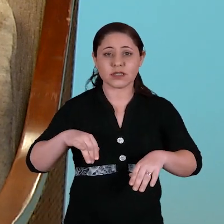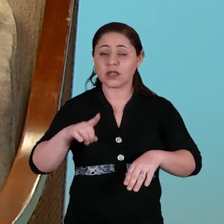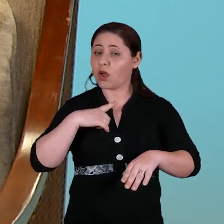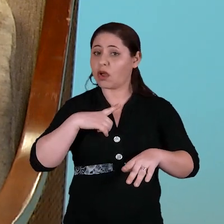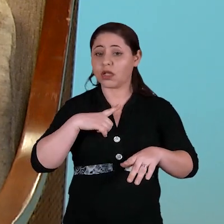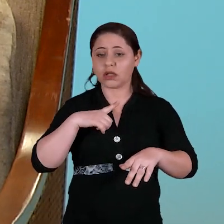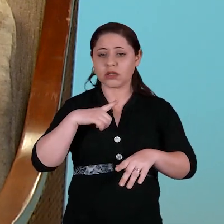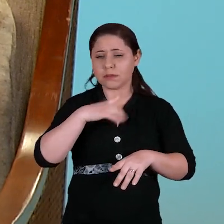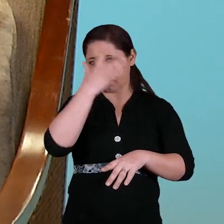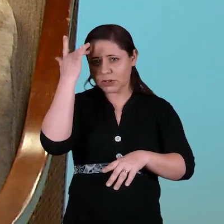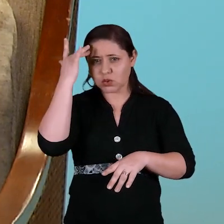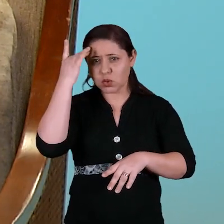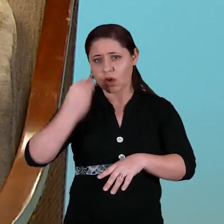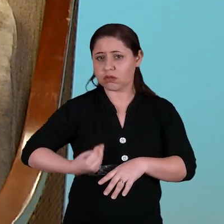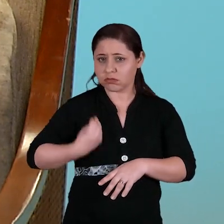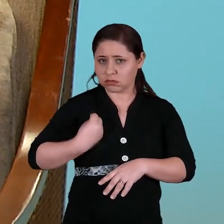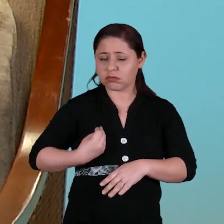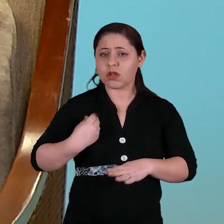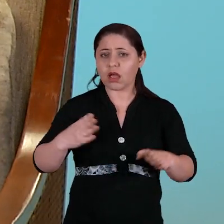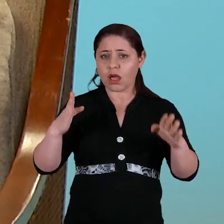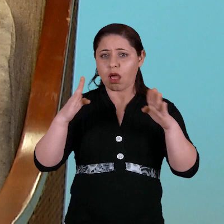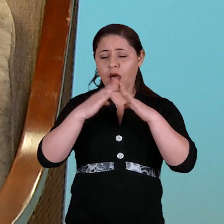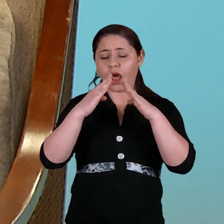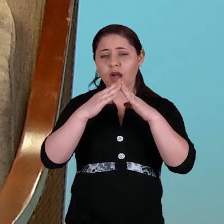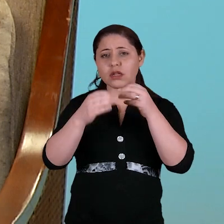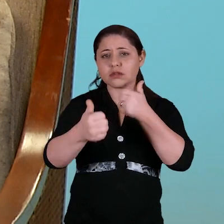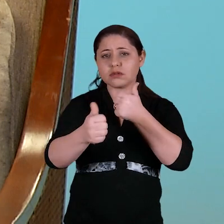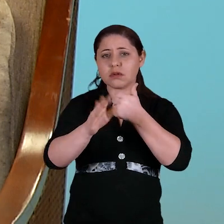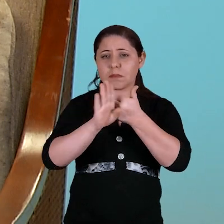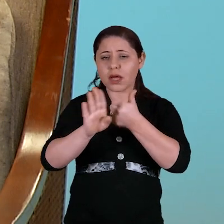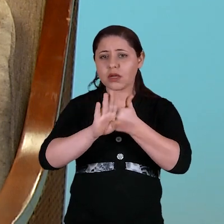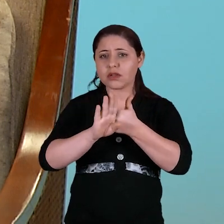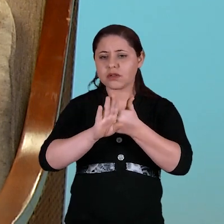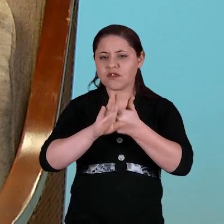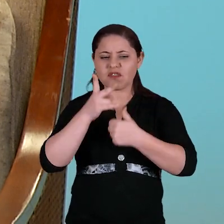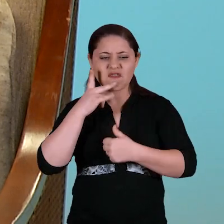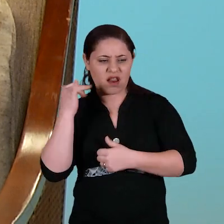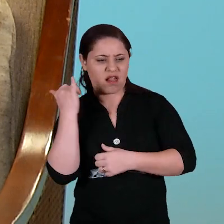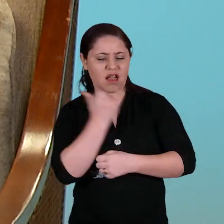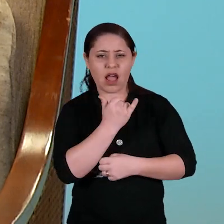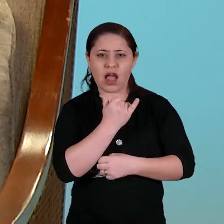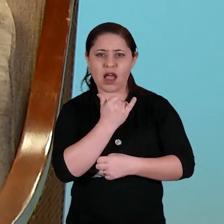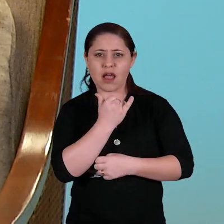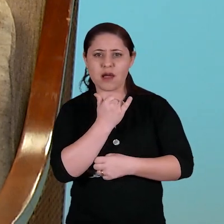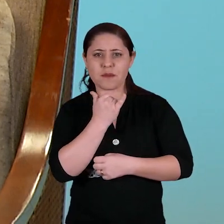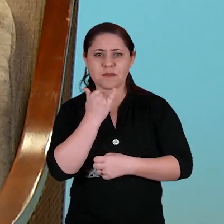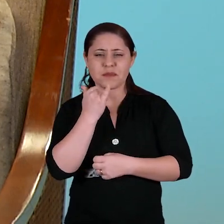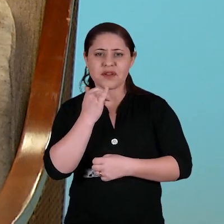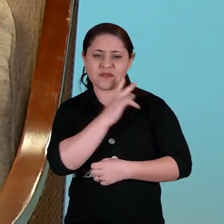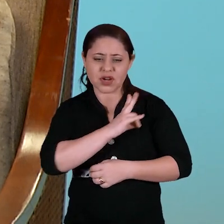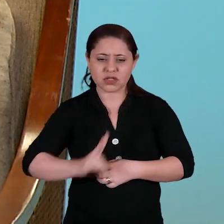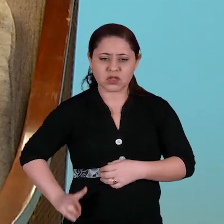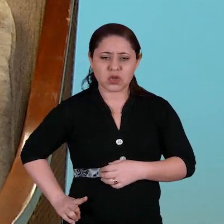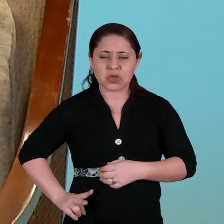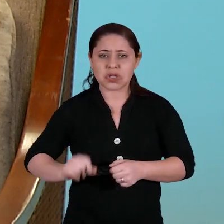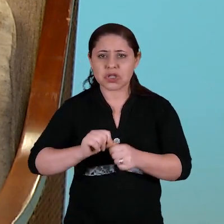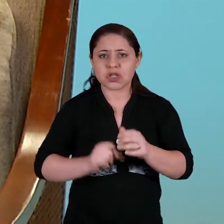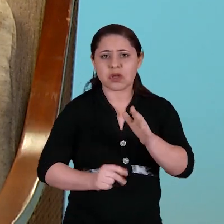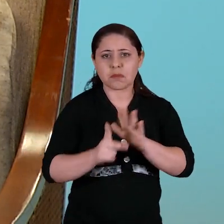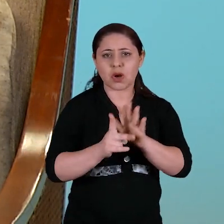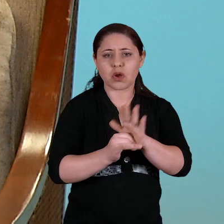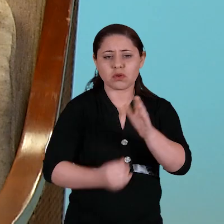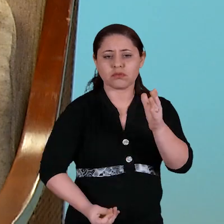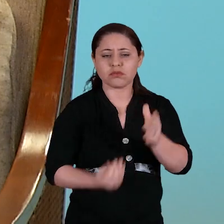E aí moradores do bairro foram falar para a vereadora que criou esse projeto que ela não devia mais continuar